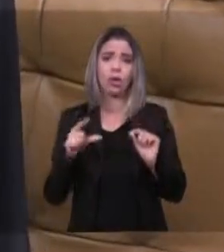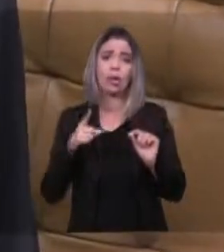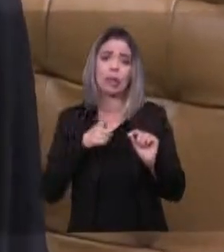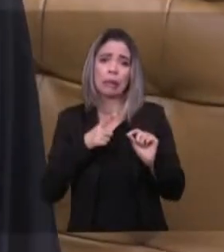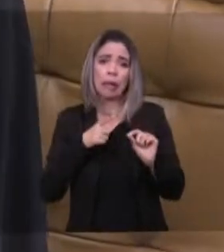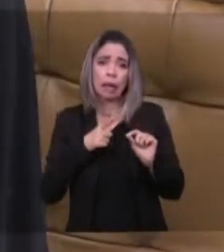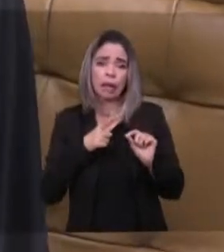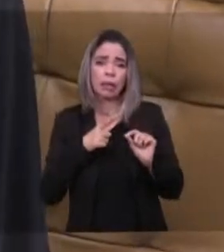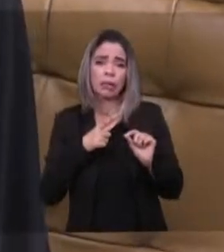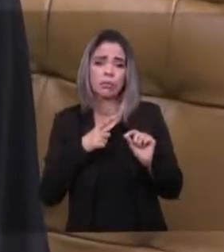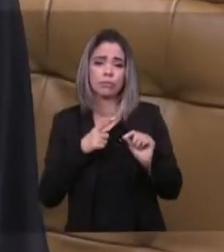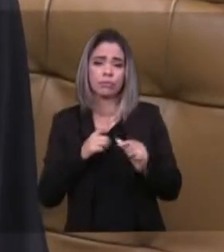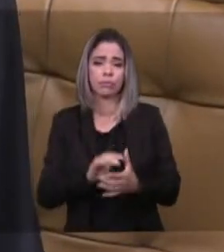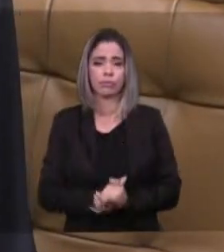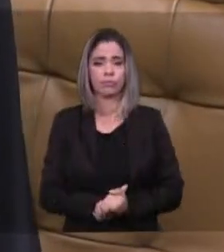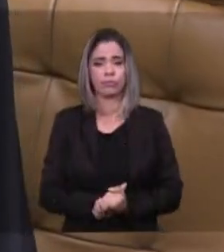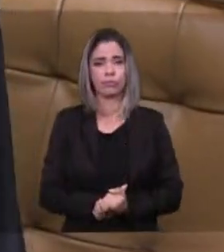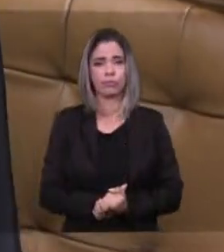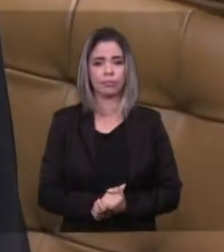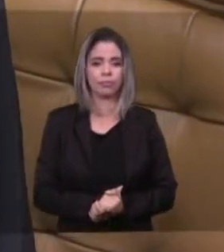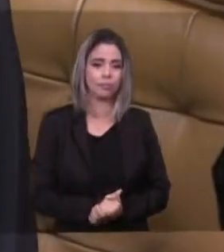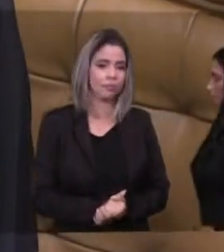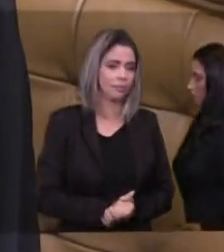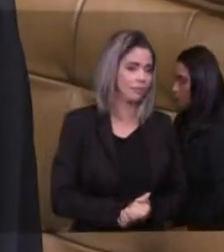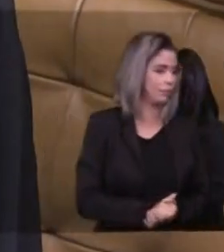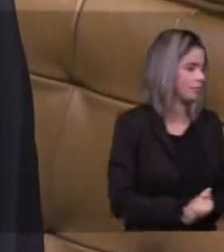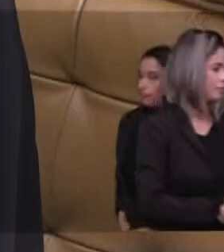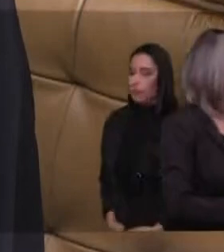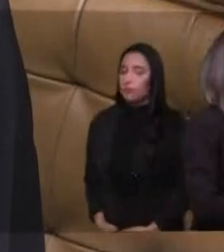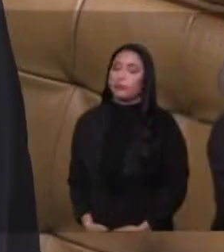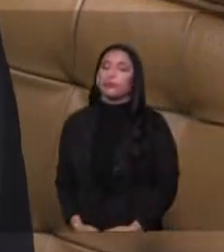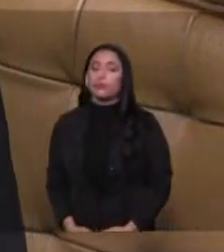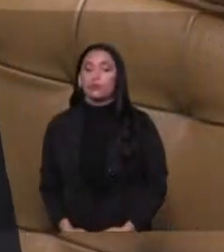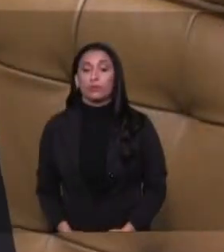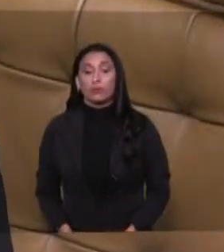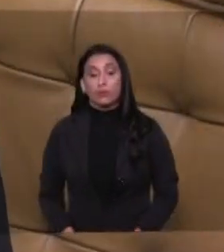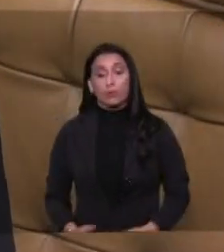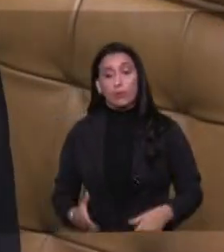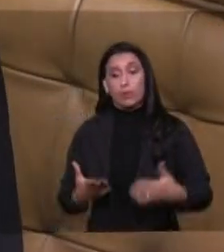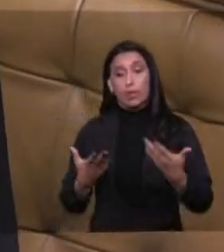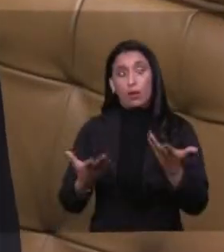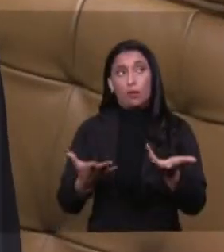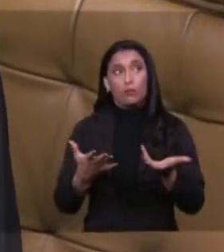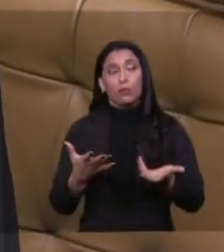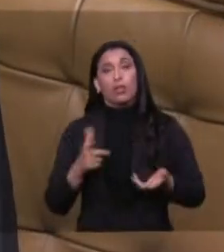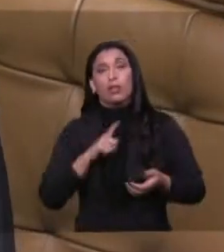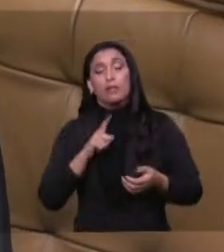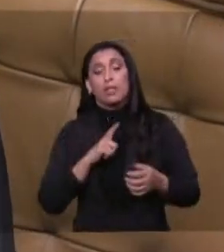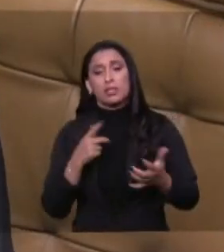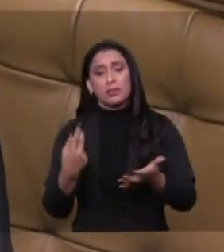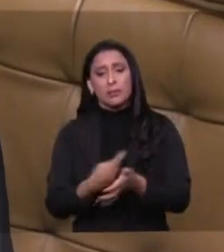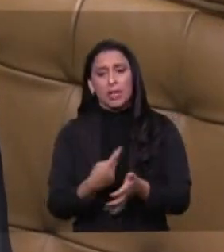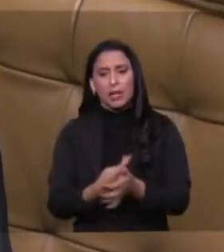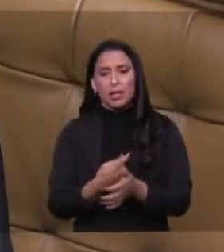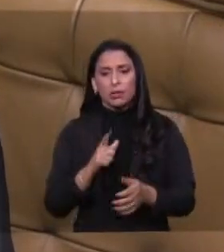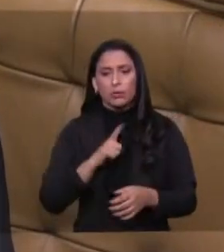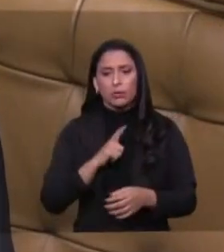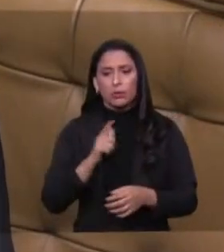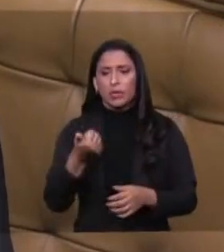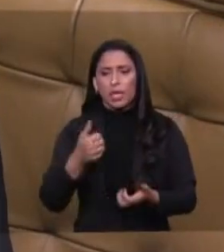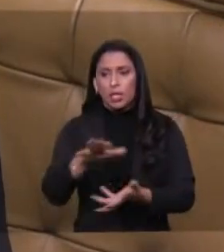se faz um contrabando. Ao invés de dar sustentabilidade... Veja, em Raposa Serra do